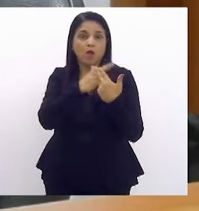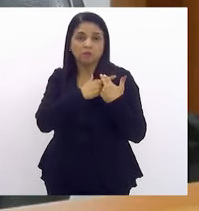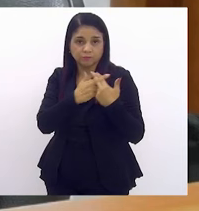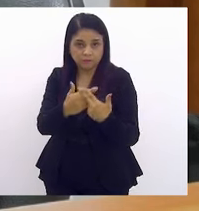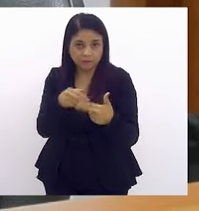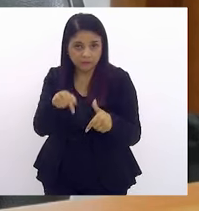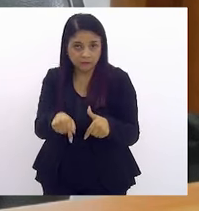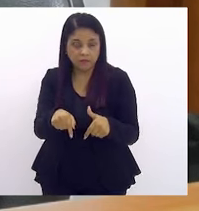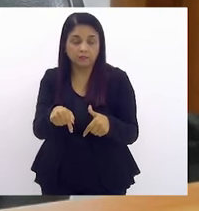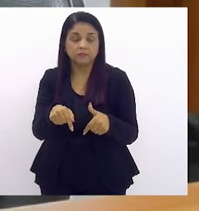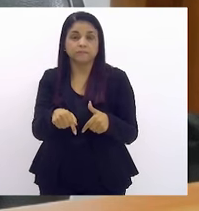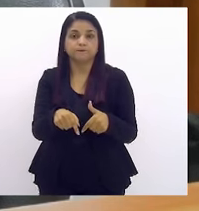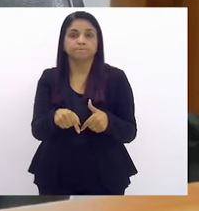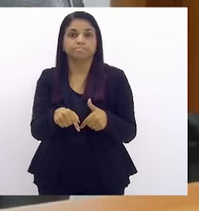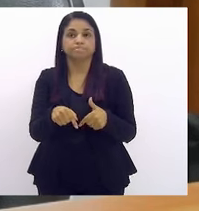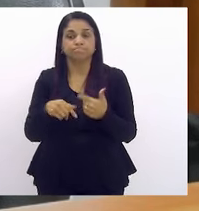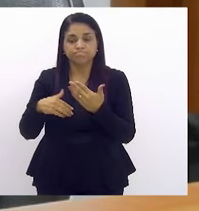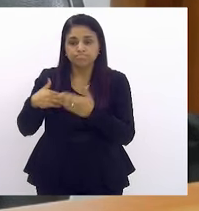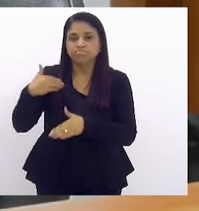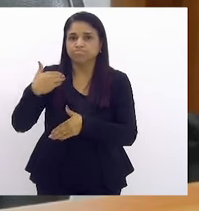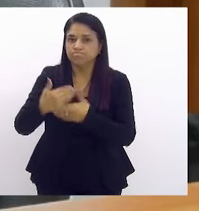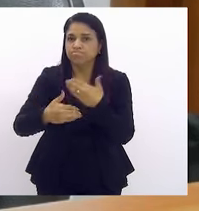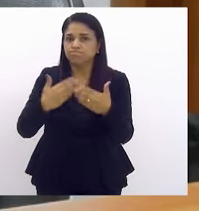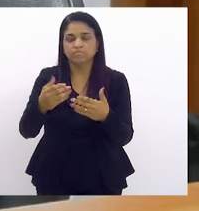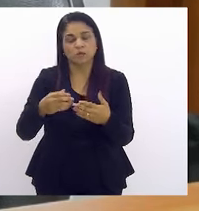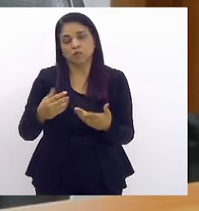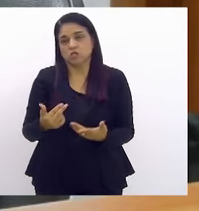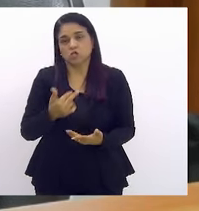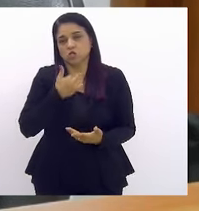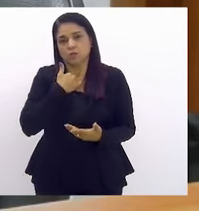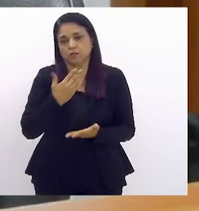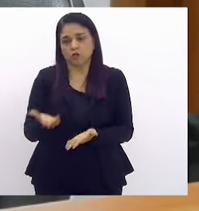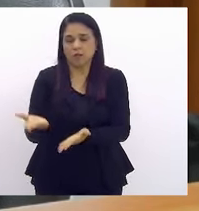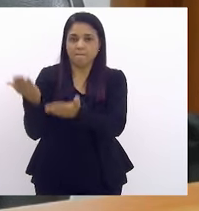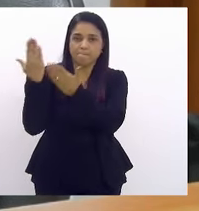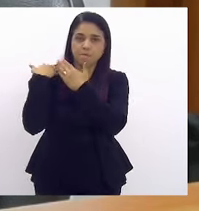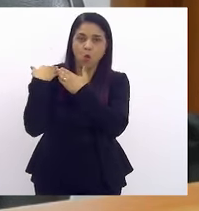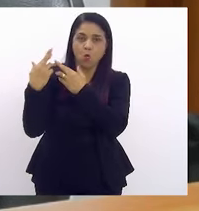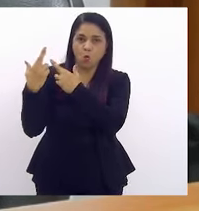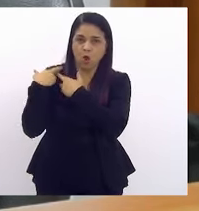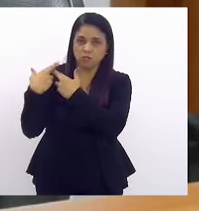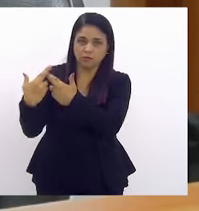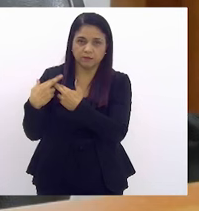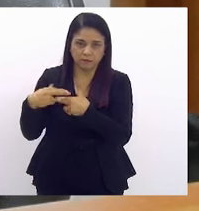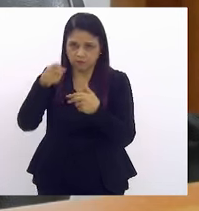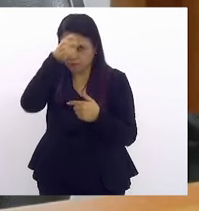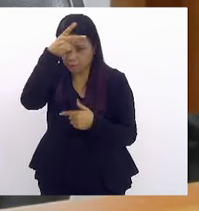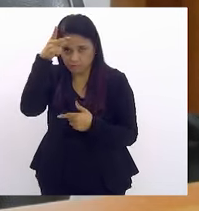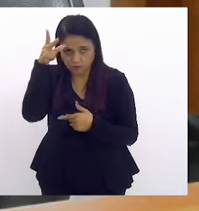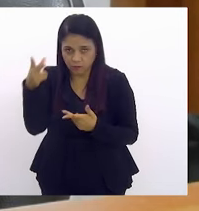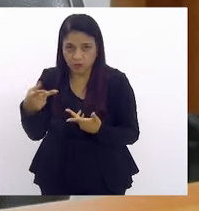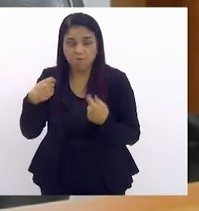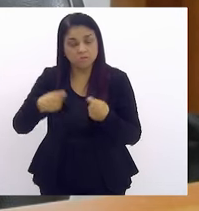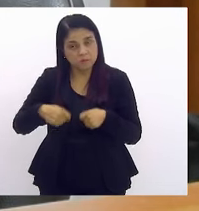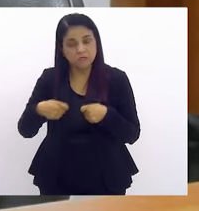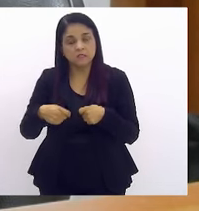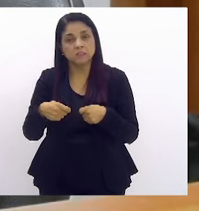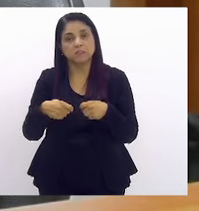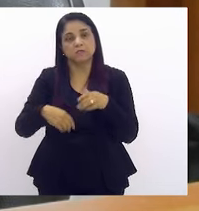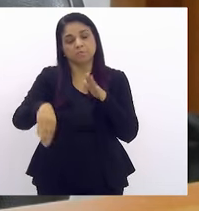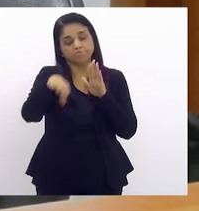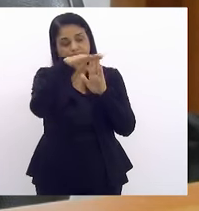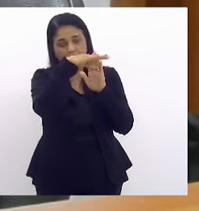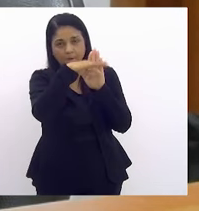essa responsabilidade ela também não pode ser jogada só nas costas do município, precisa, né, lá no rol de competência